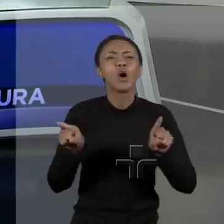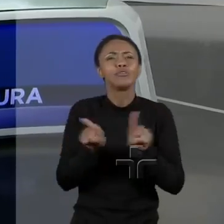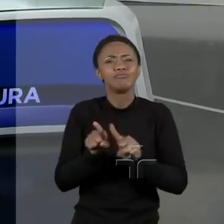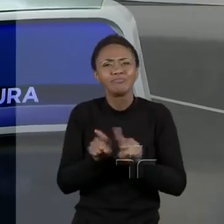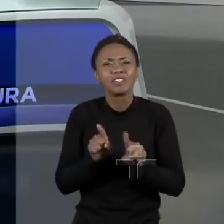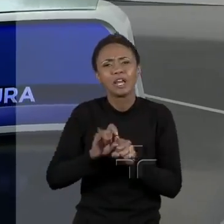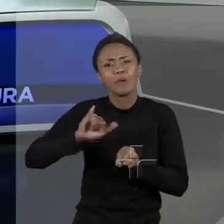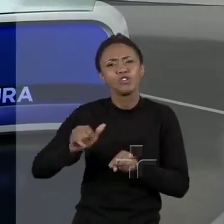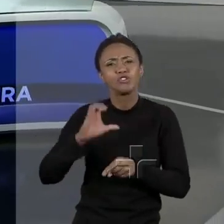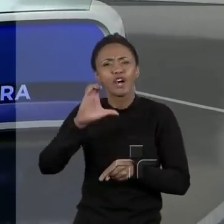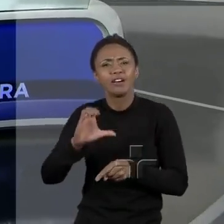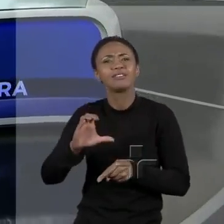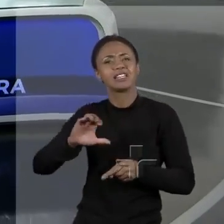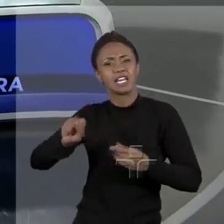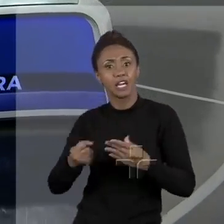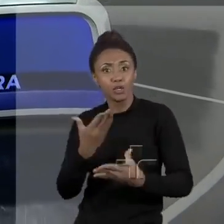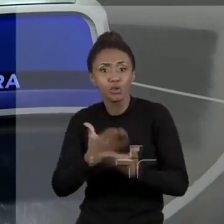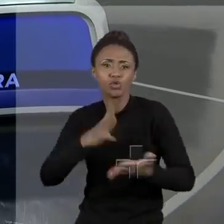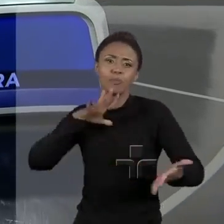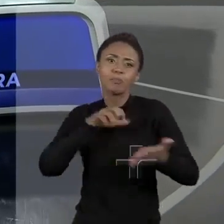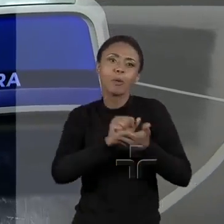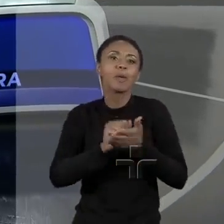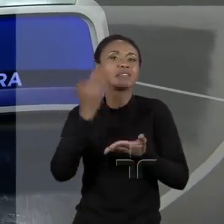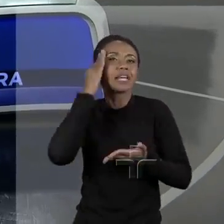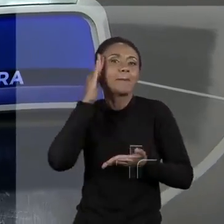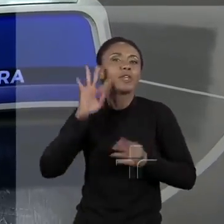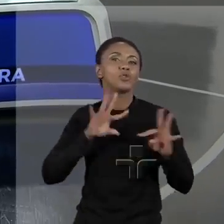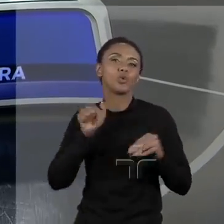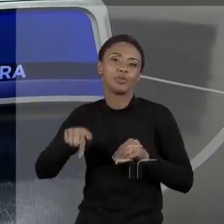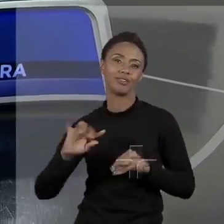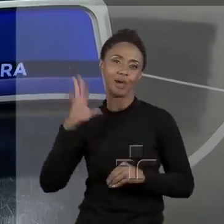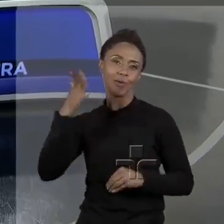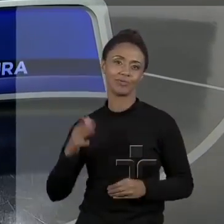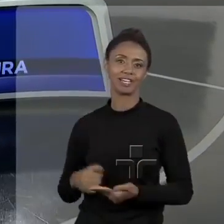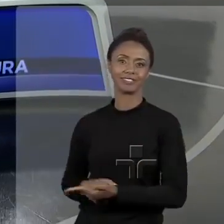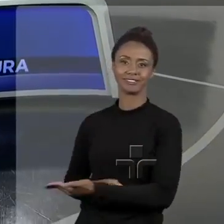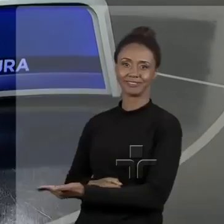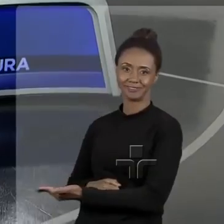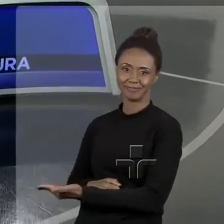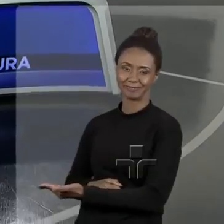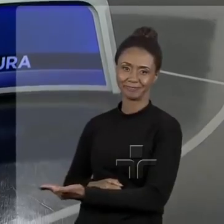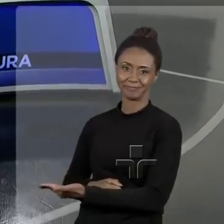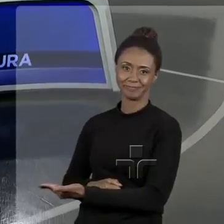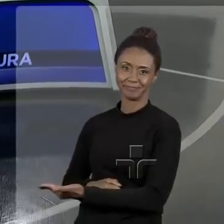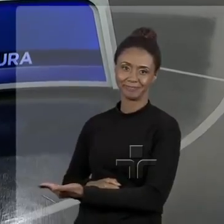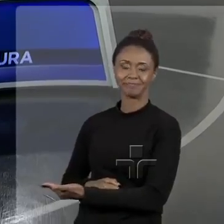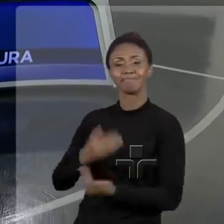ser notificado sobre tudo que acontece no jornalismo da cultura. youtube.com/jornalismo TV